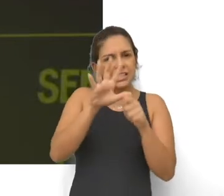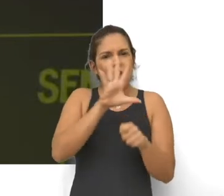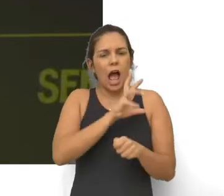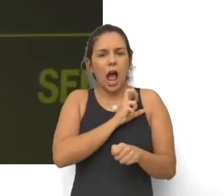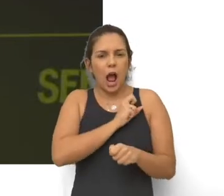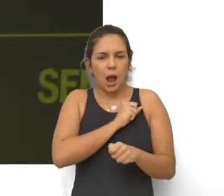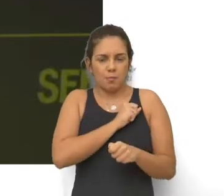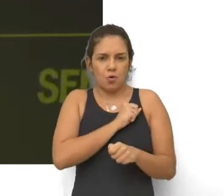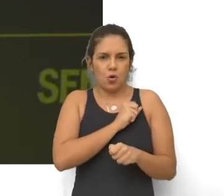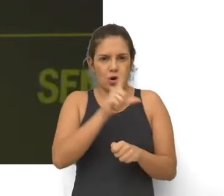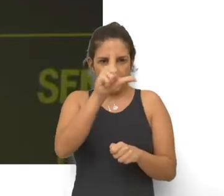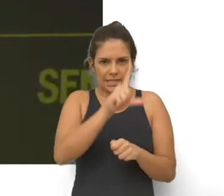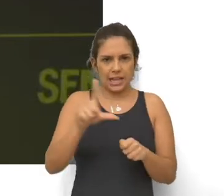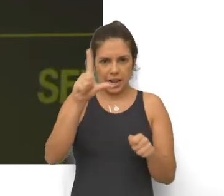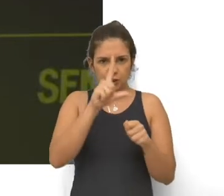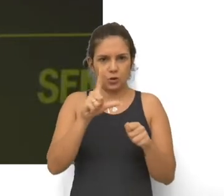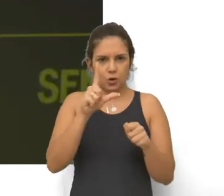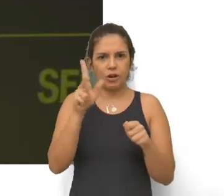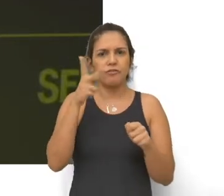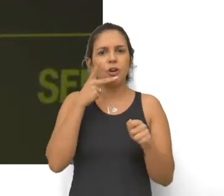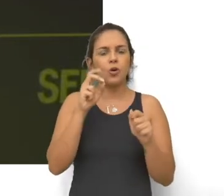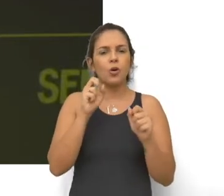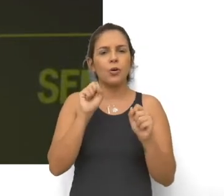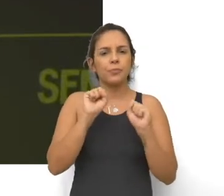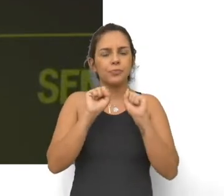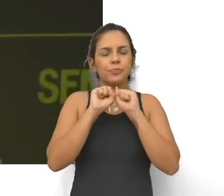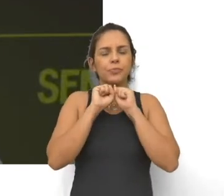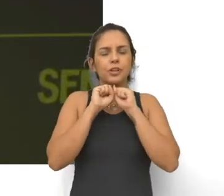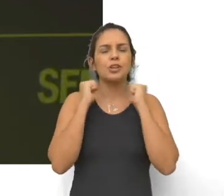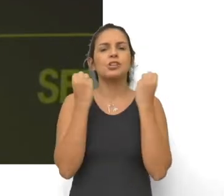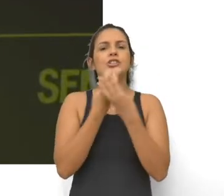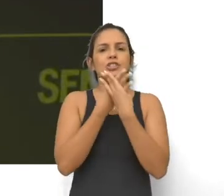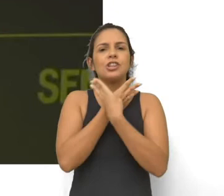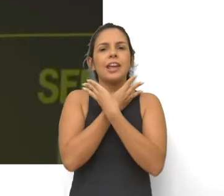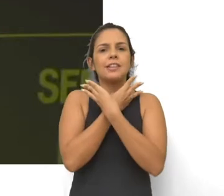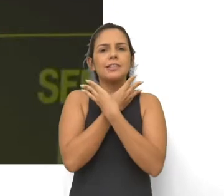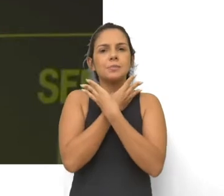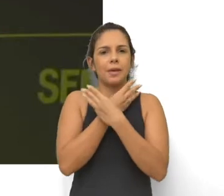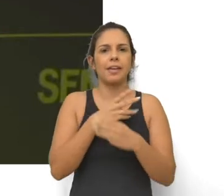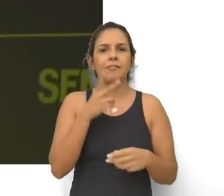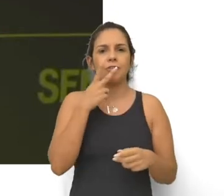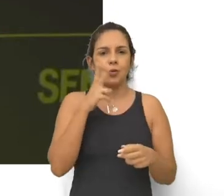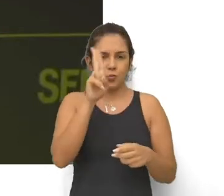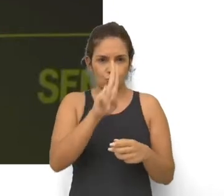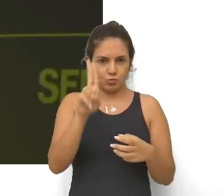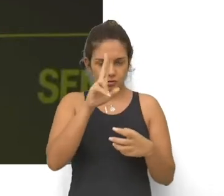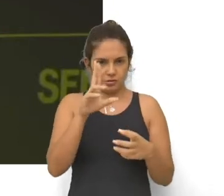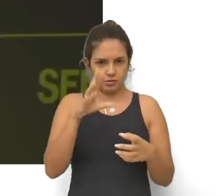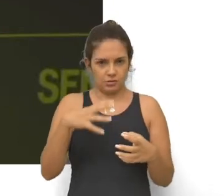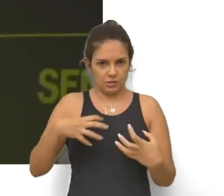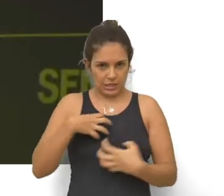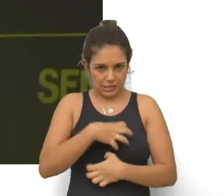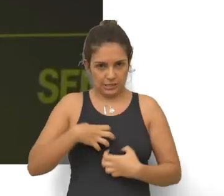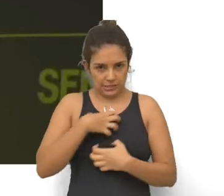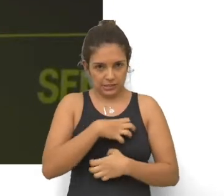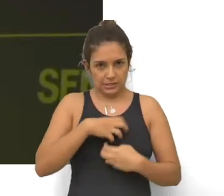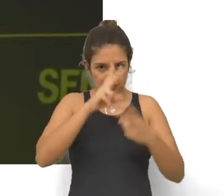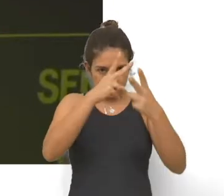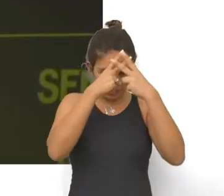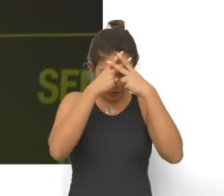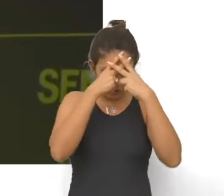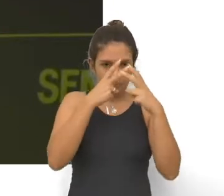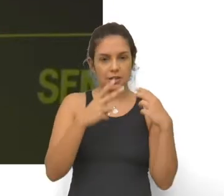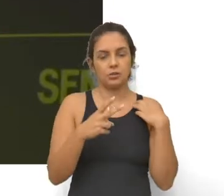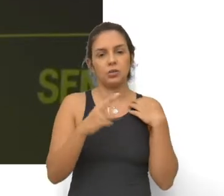Shakespeare, você falou de autores que usam o ressentimento na tragédia. Eu prestei atenção nisso.